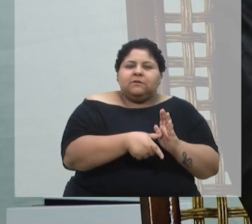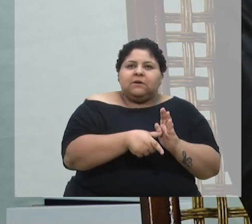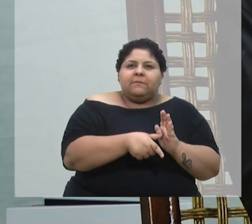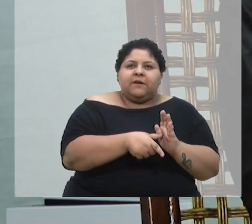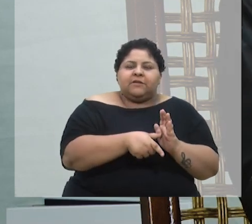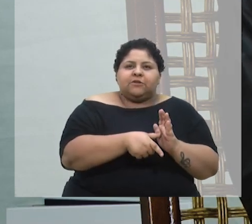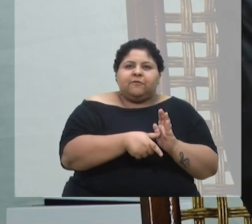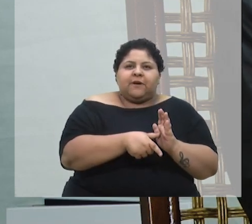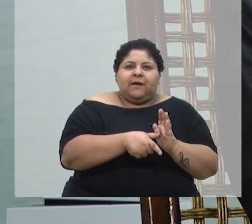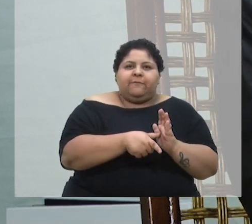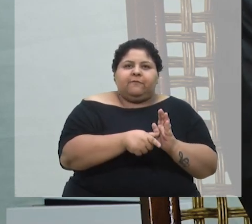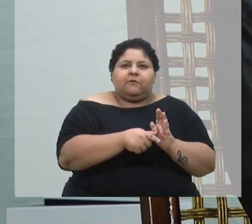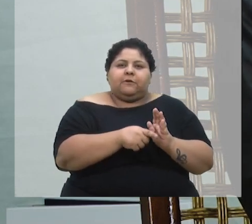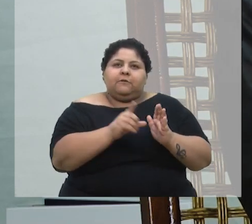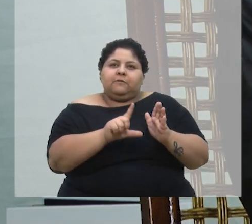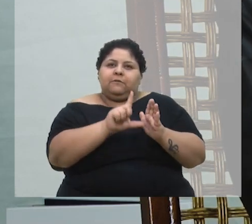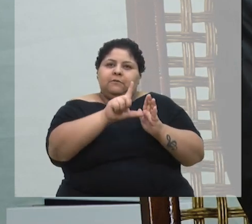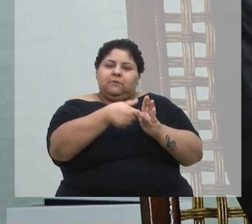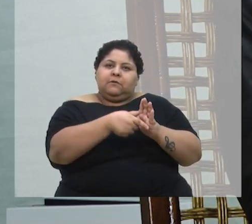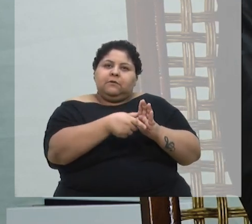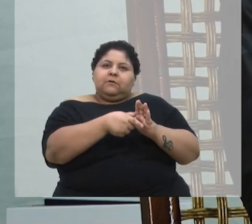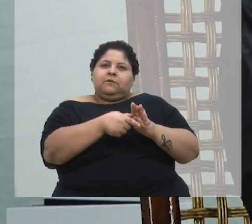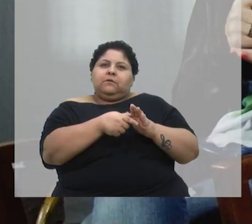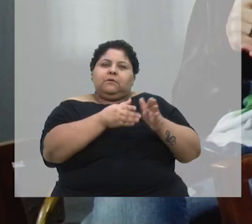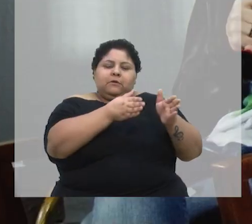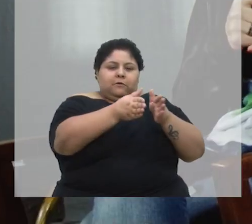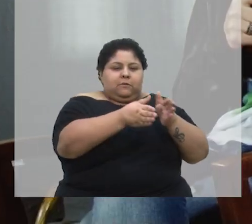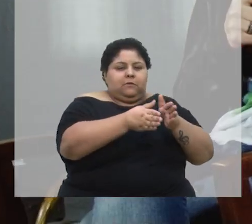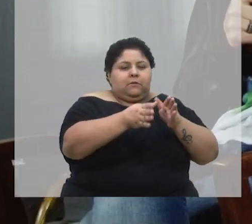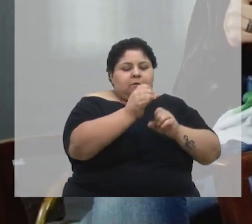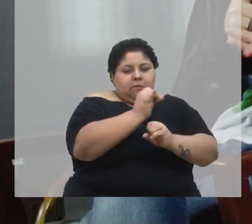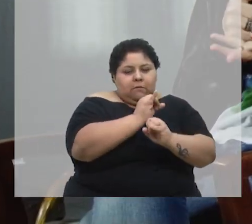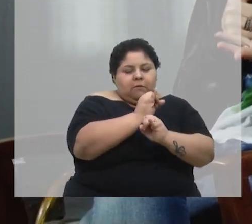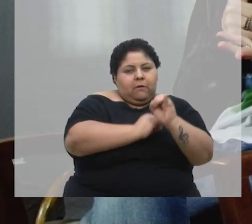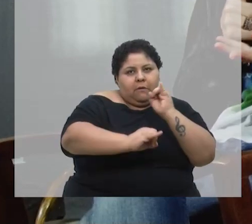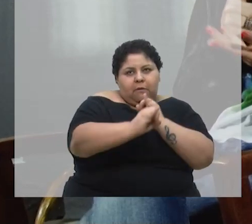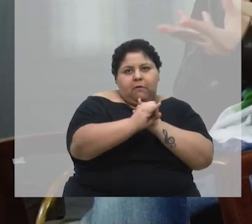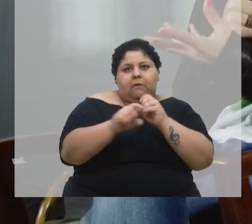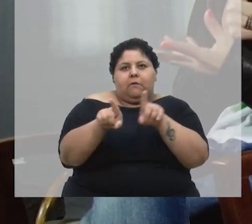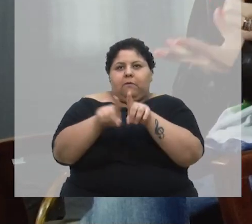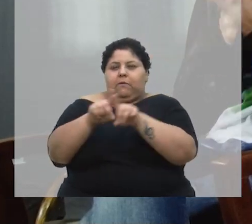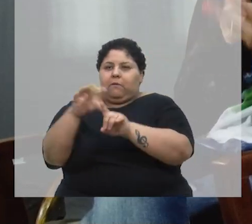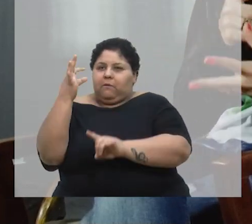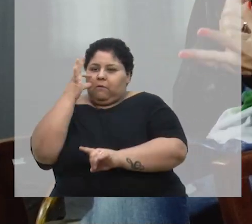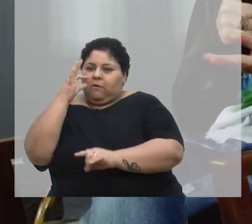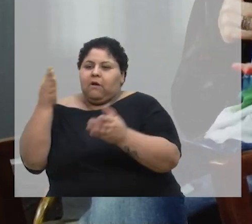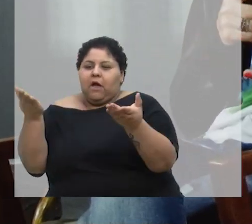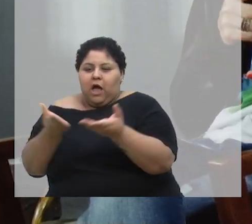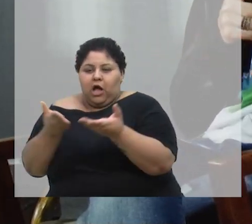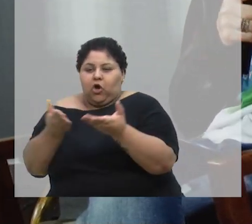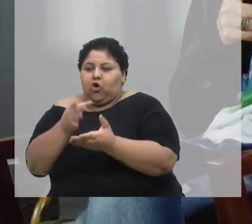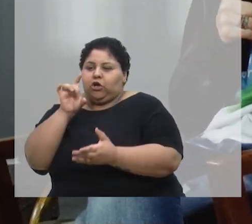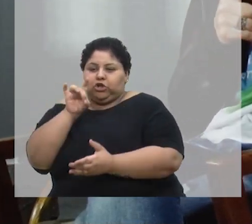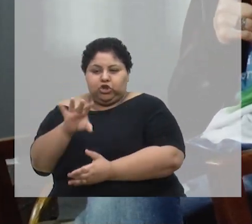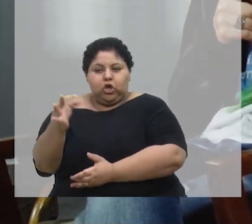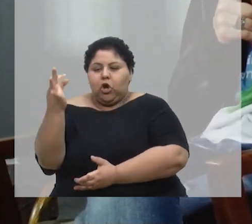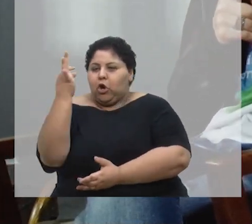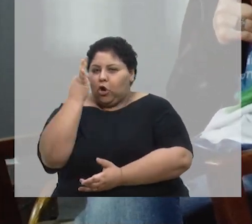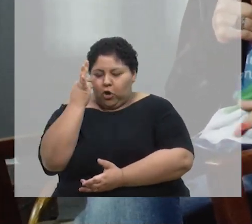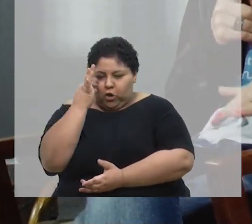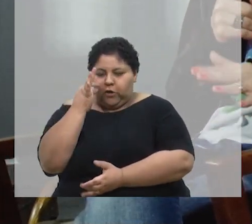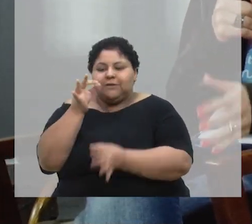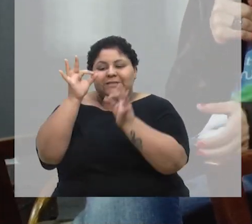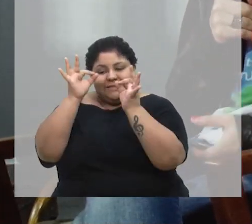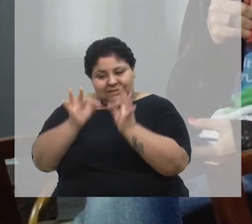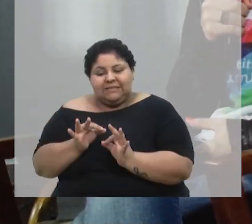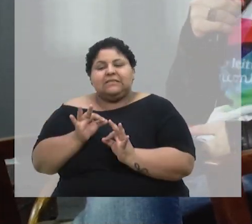Depois veio uma híbrida, parte presencial e parte online, e agora essa totalmente presencial, então.